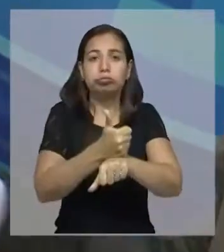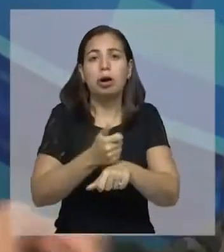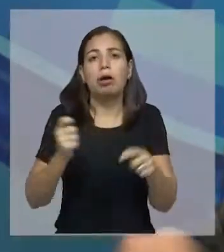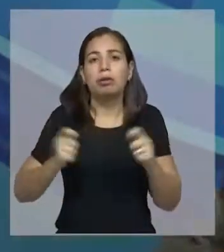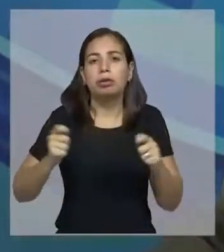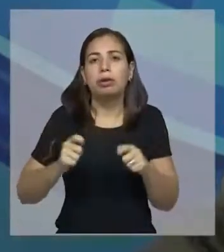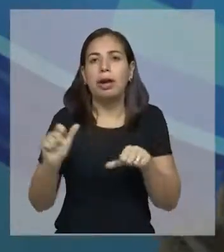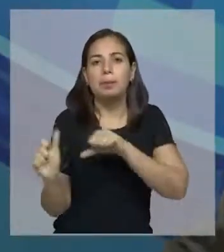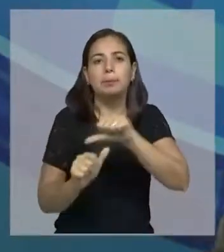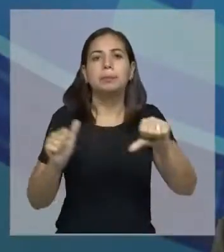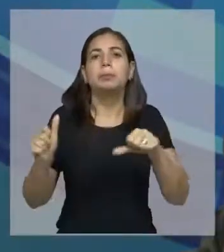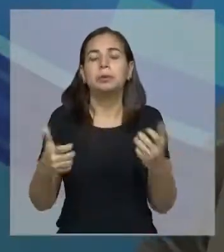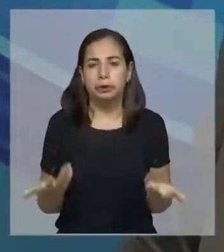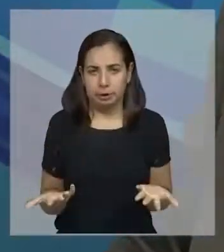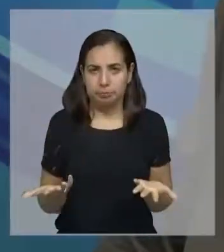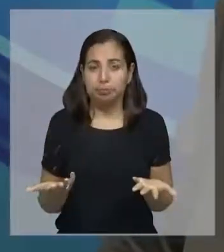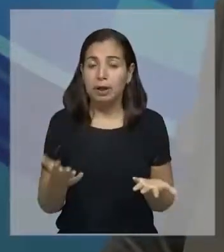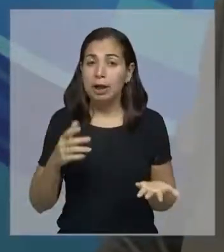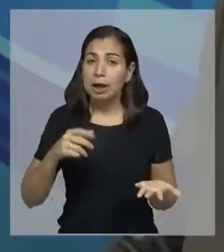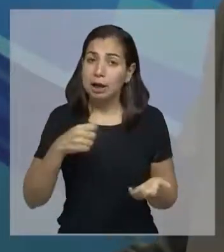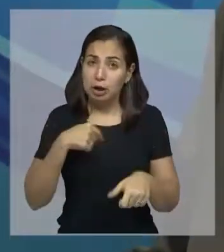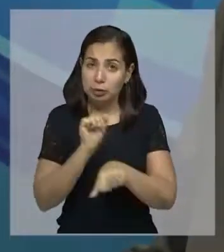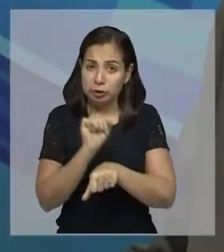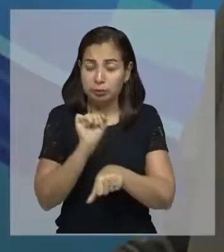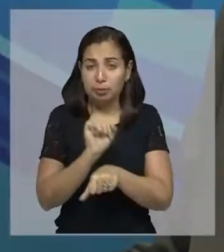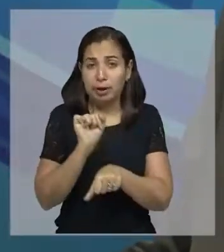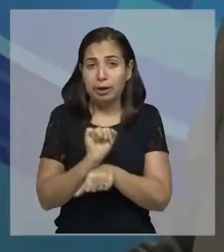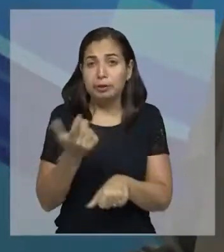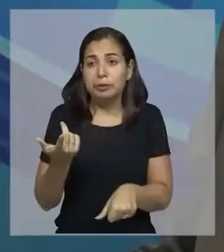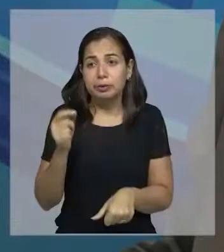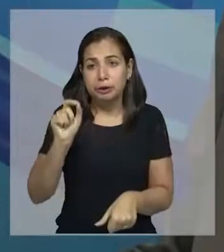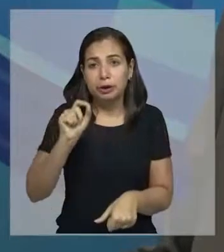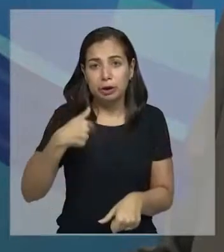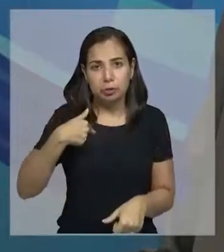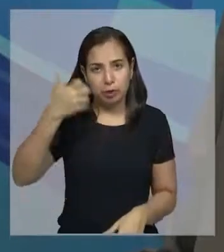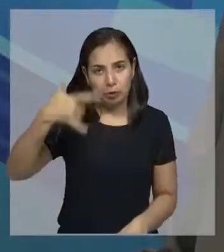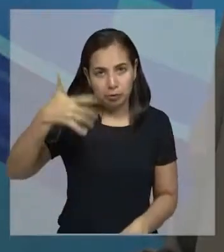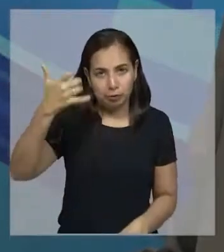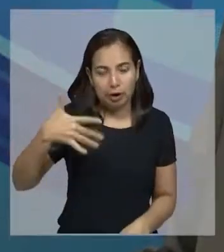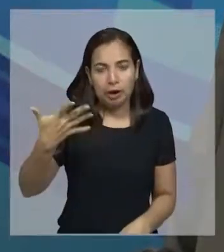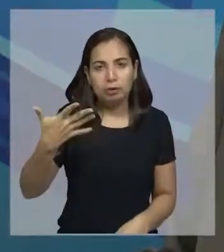que os meus amigos aqui me desmintam, porque eu tenho uma visão muito